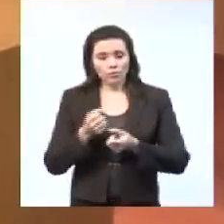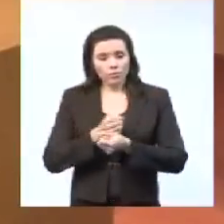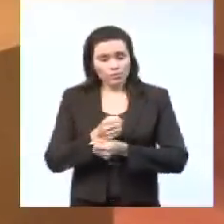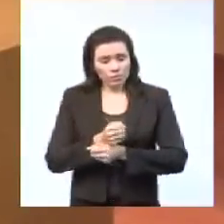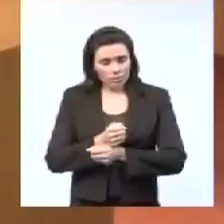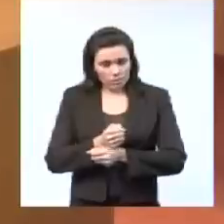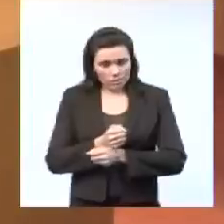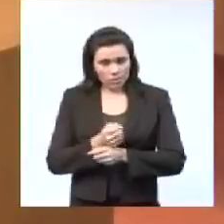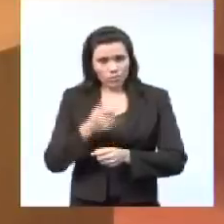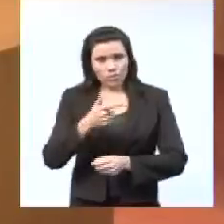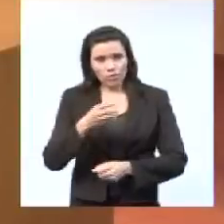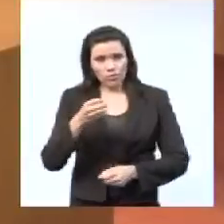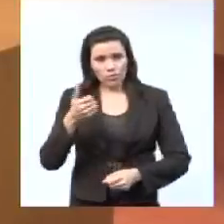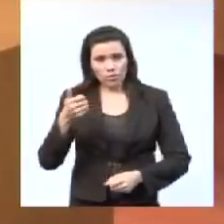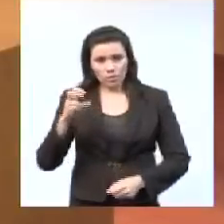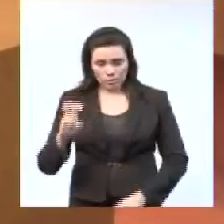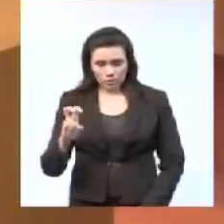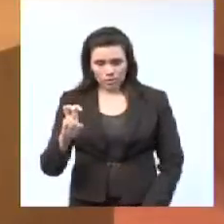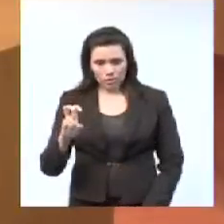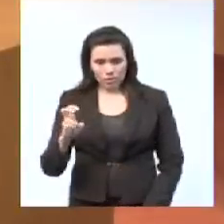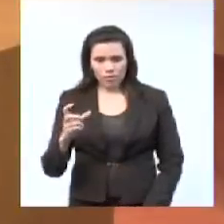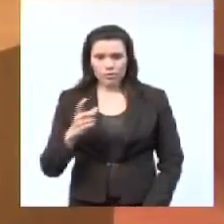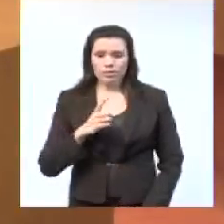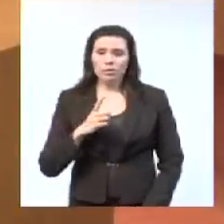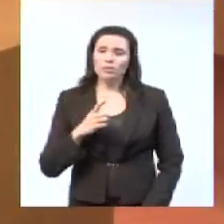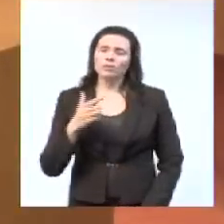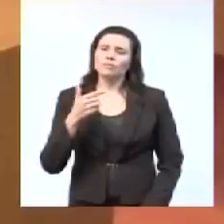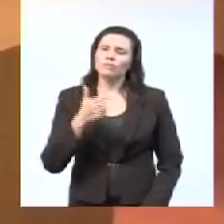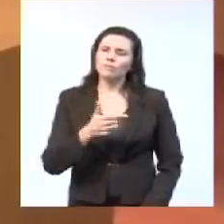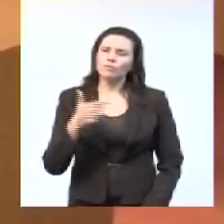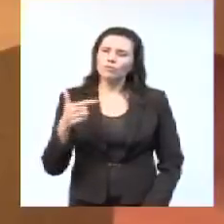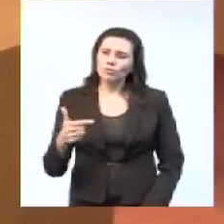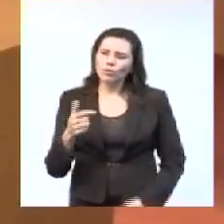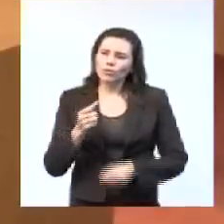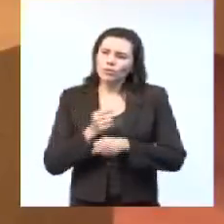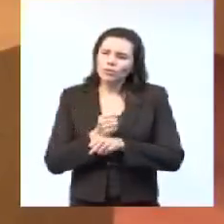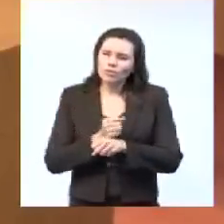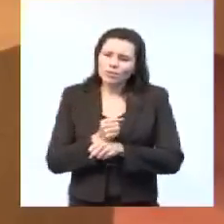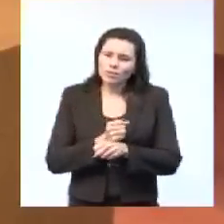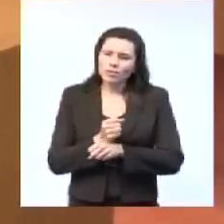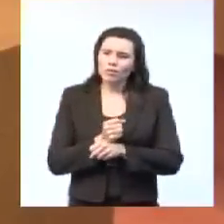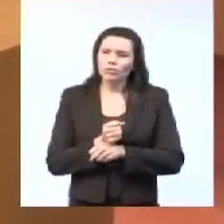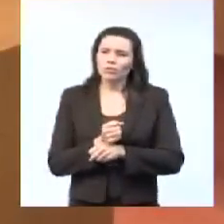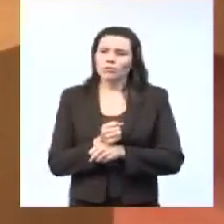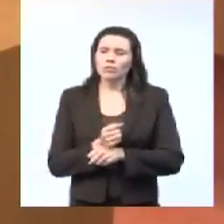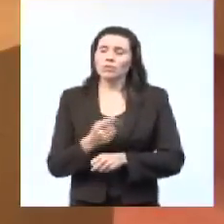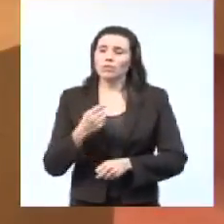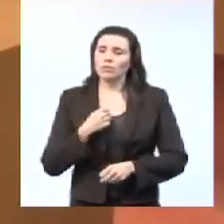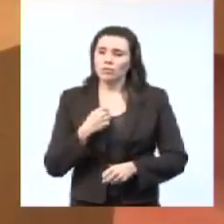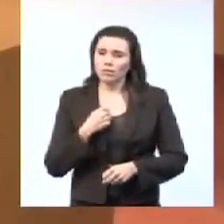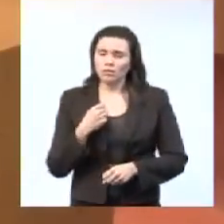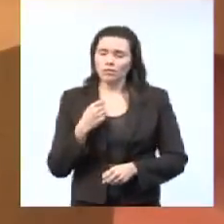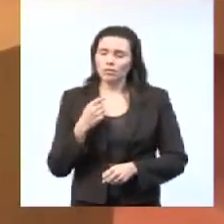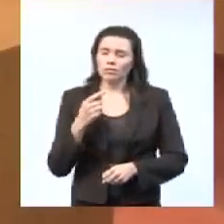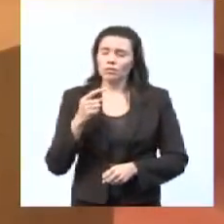aproximadamente 22 anos, vai fazer 23 anos, de filiação do deputado Roberto Costa no PMDB.